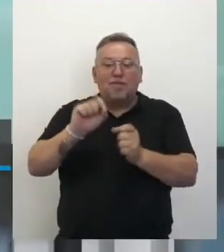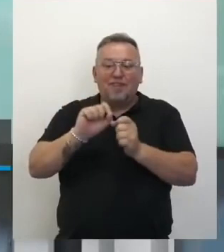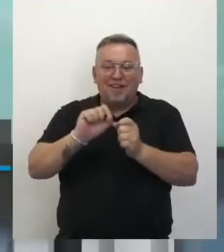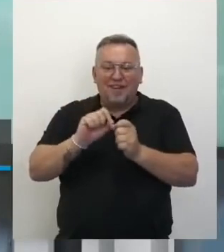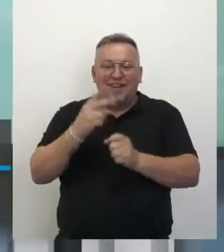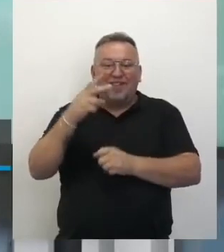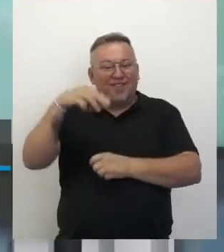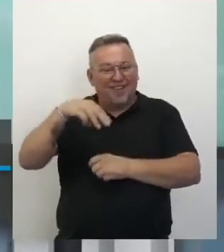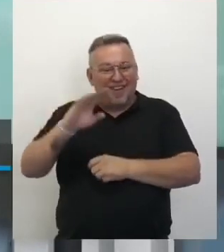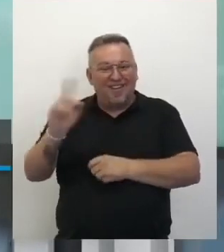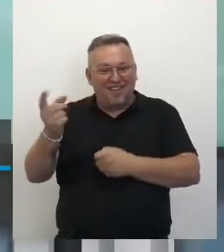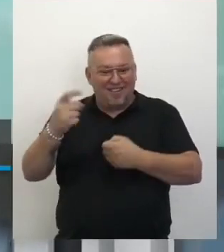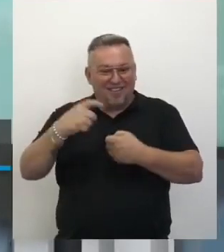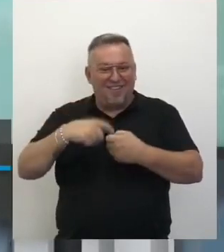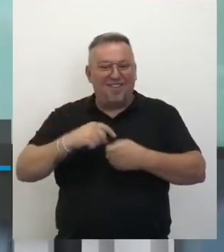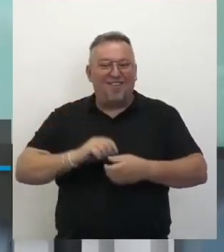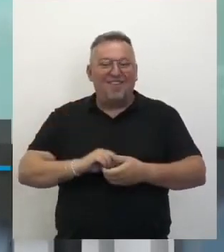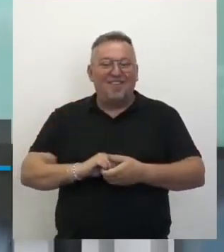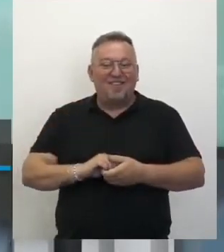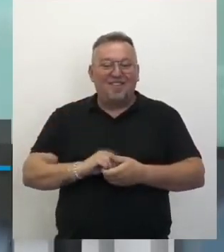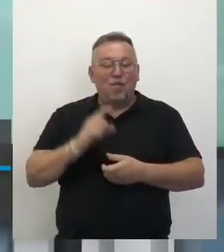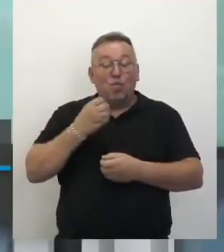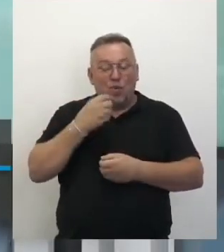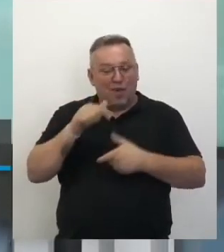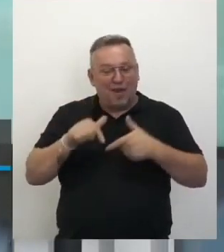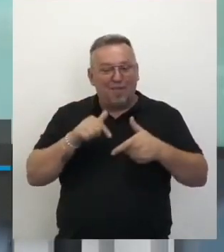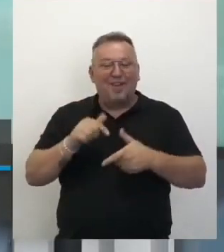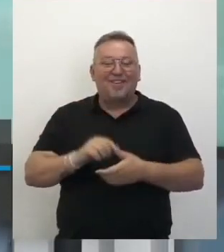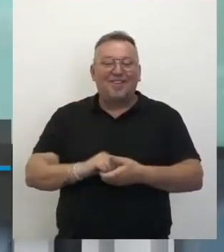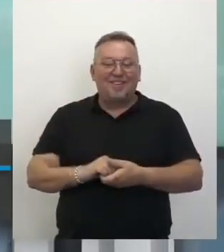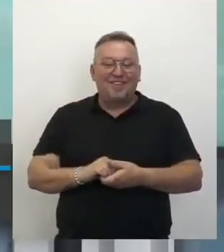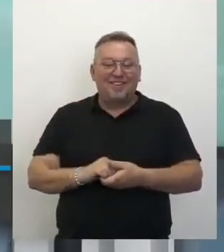Então, 2 minutinhos, a gente já retorna. Bom trabalho.